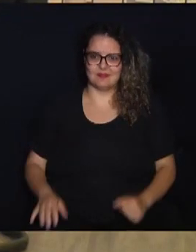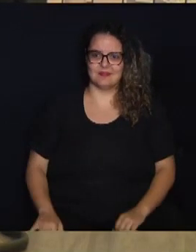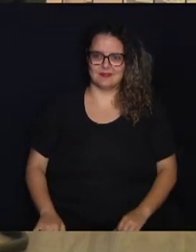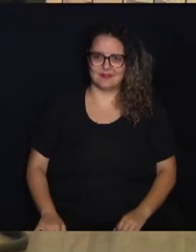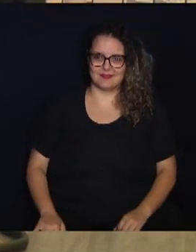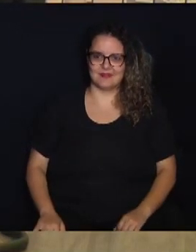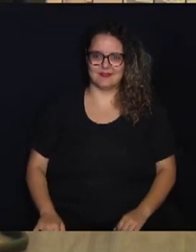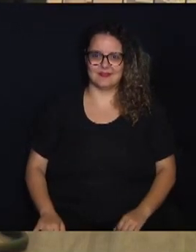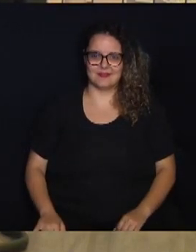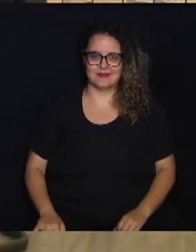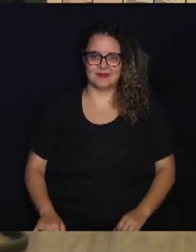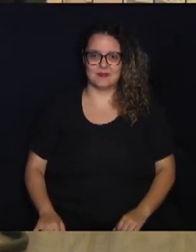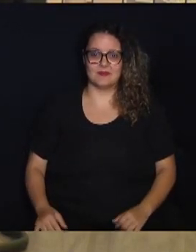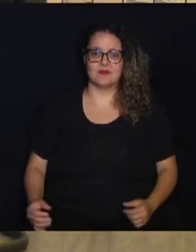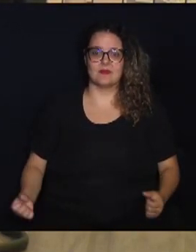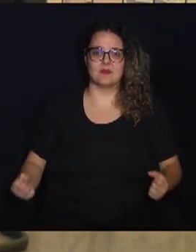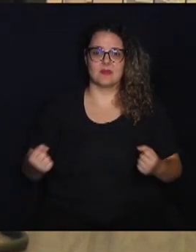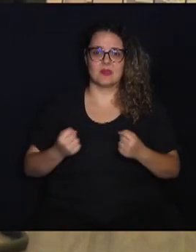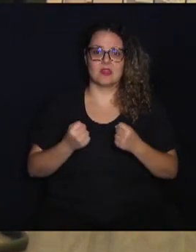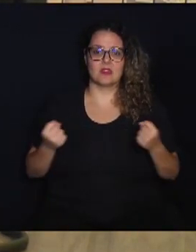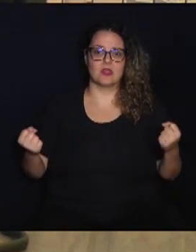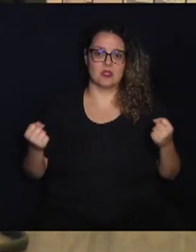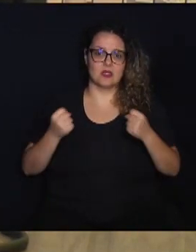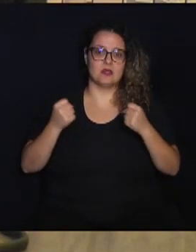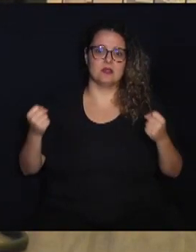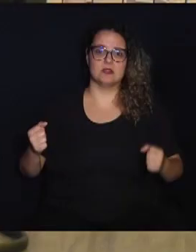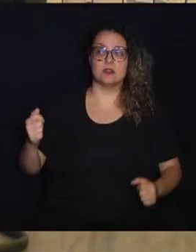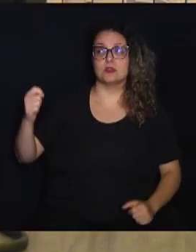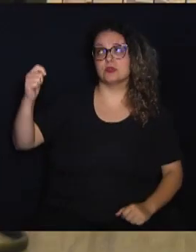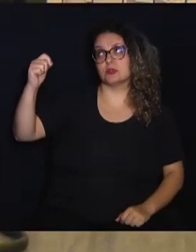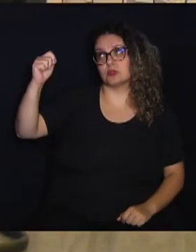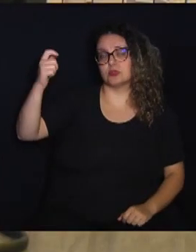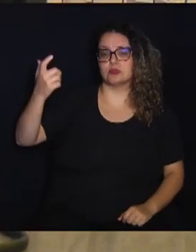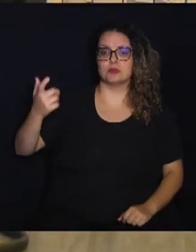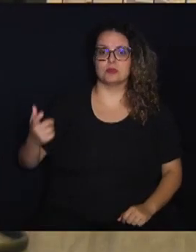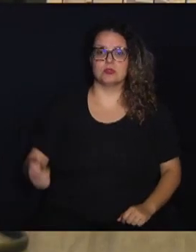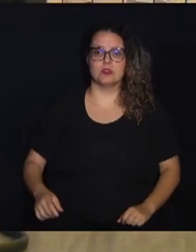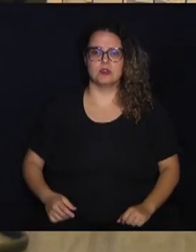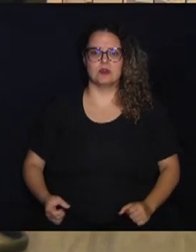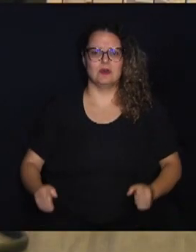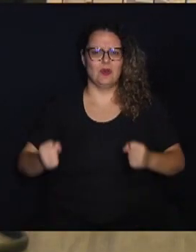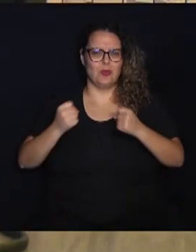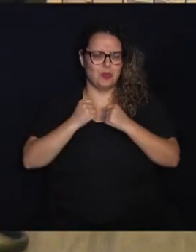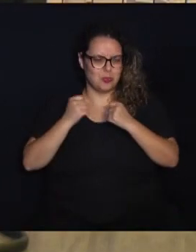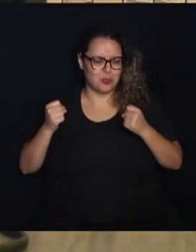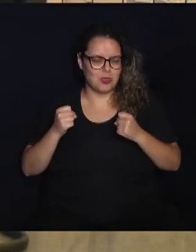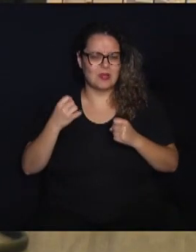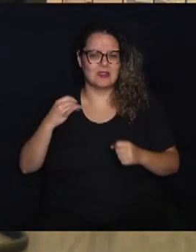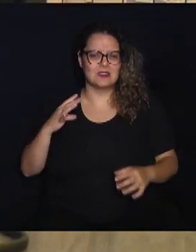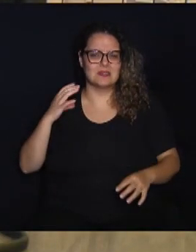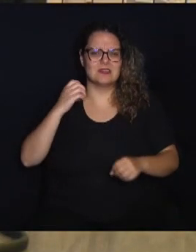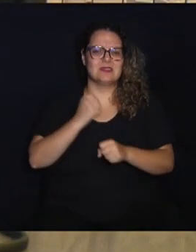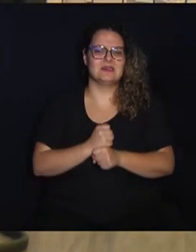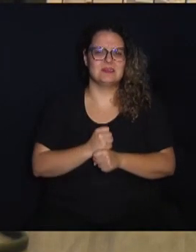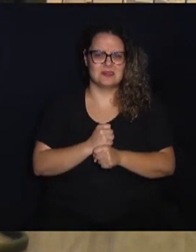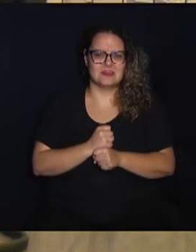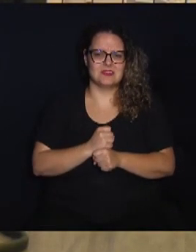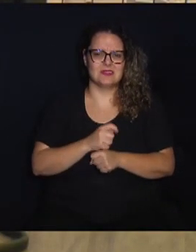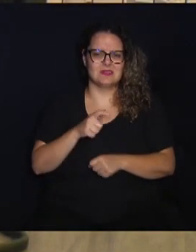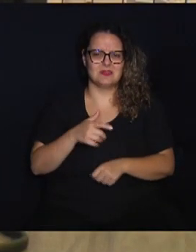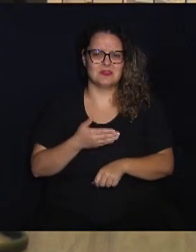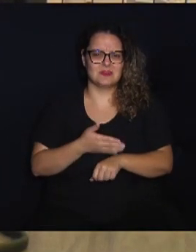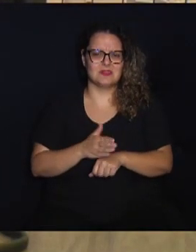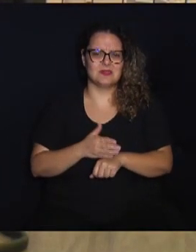pessoas deixar pra fazem você. alguns exercícios, ficam meia hora, tira aquela foto linda enquanto o outro está malhando. E se você for somar, a pessoa treinou, na verdade, uns